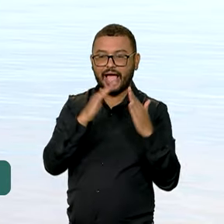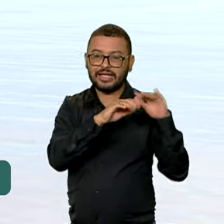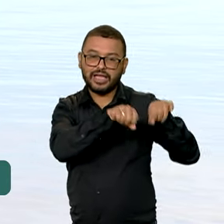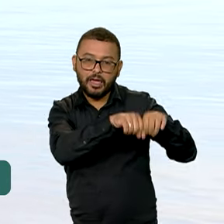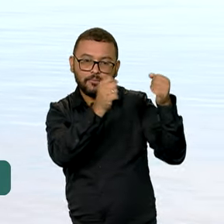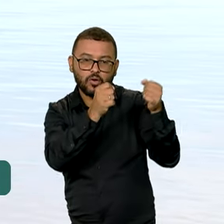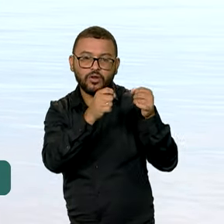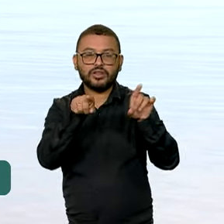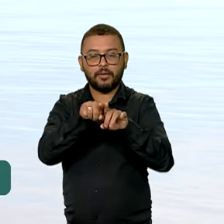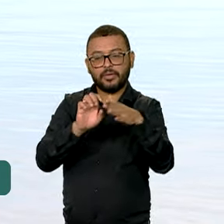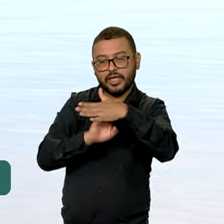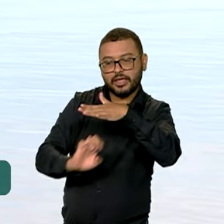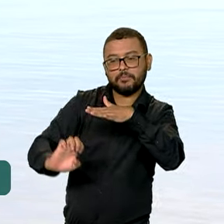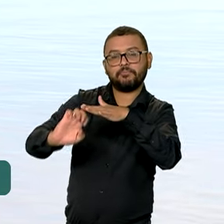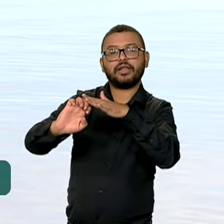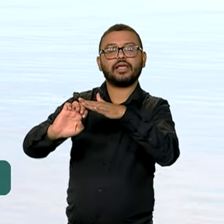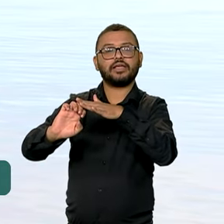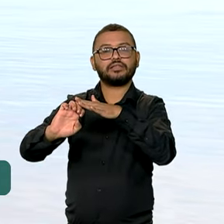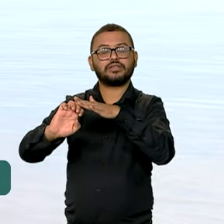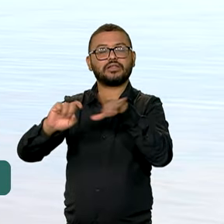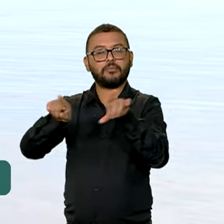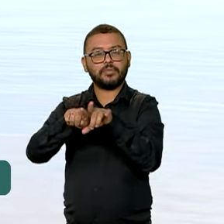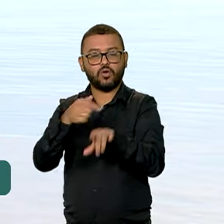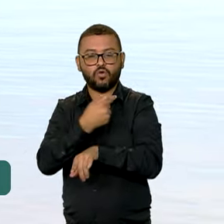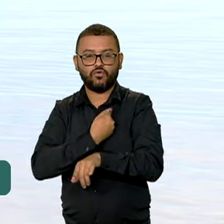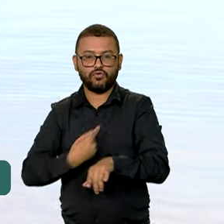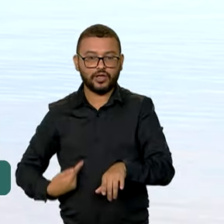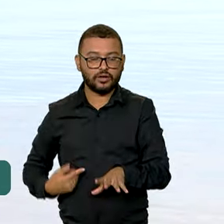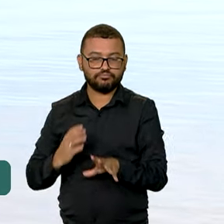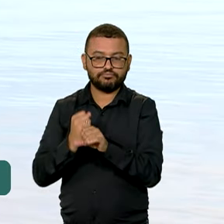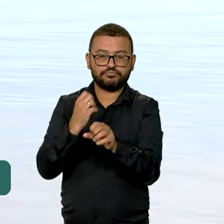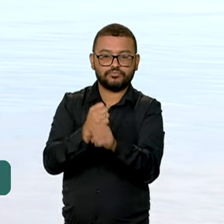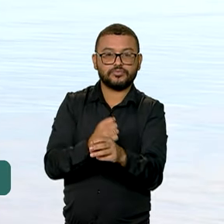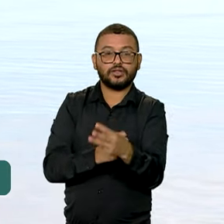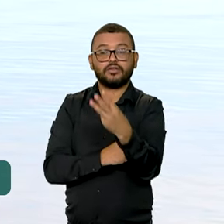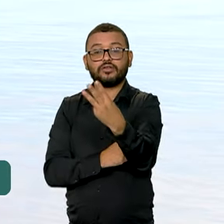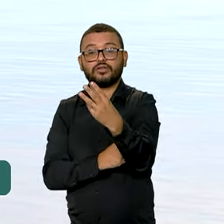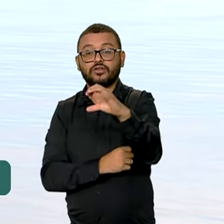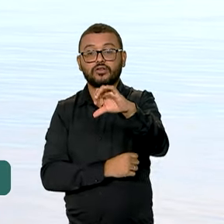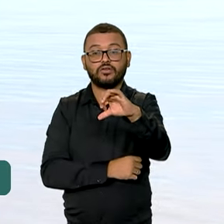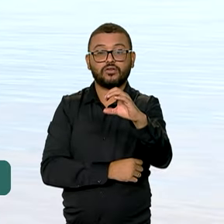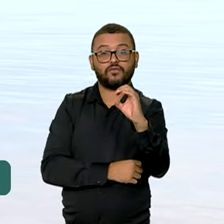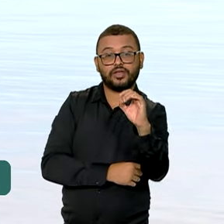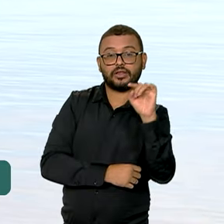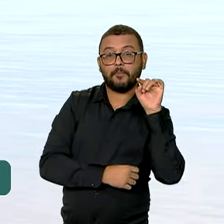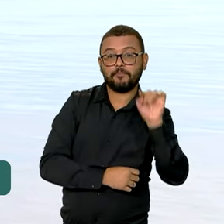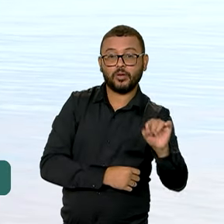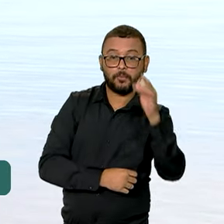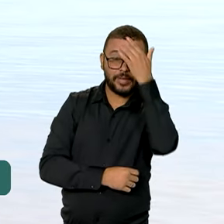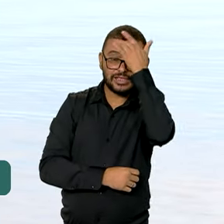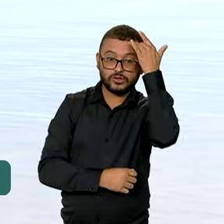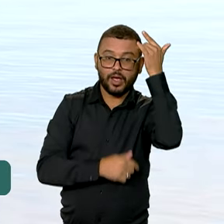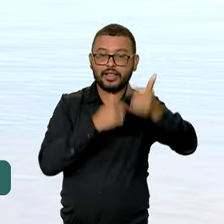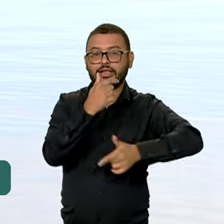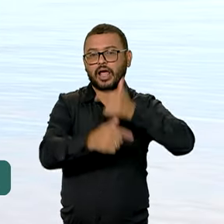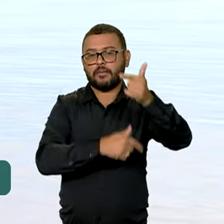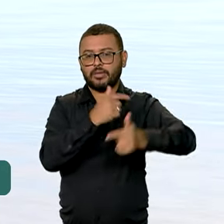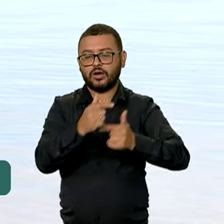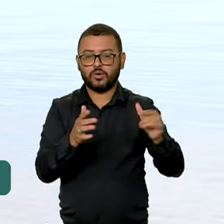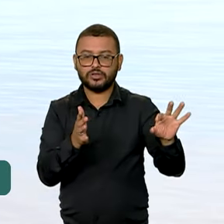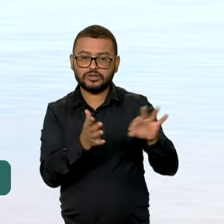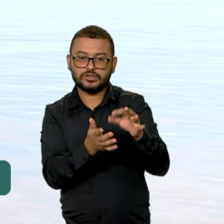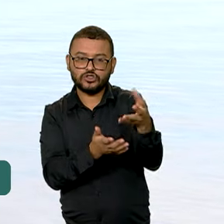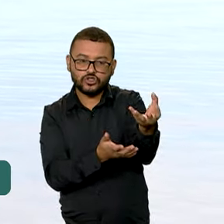aos municípios e ao governo do estado. Até o momento, mais de 390 mil trabalhadores gaúchos fizeram o